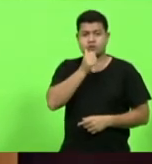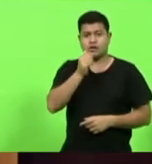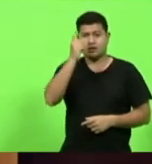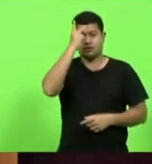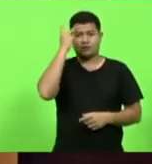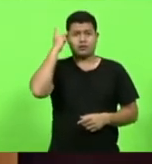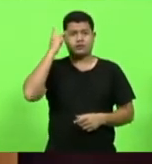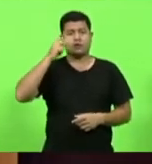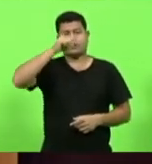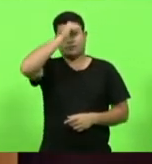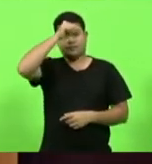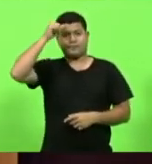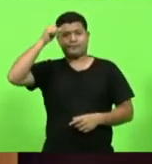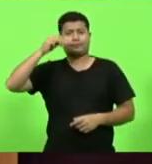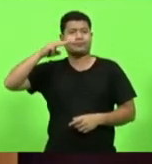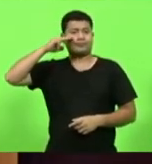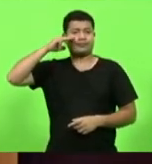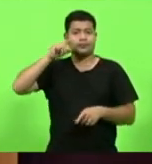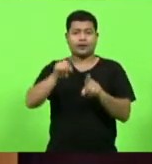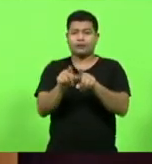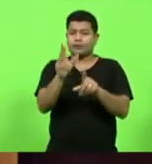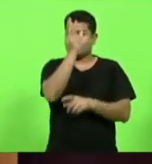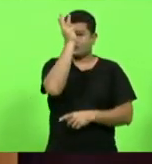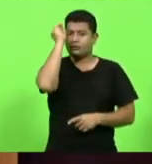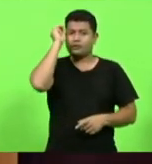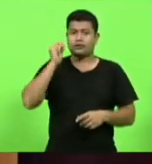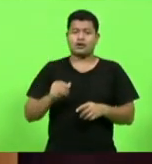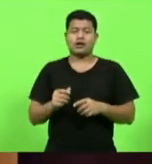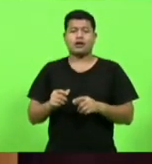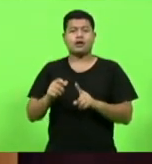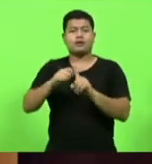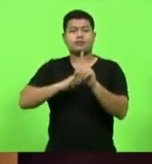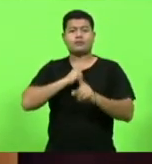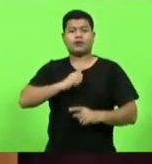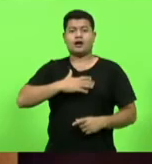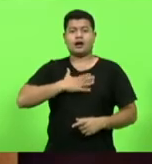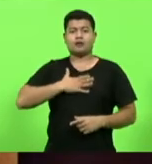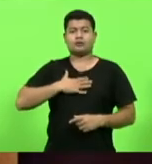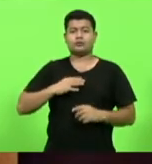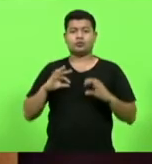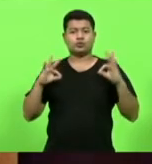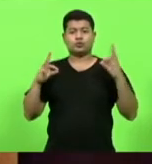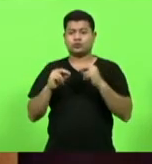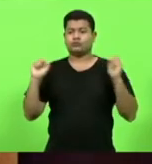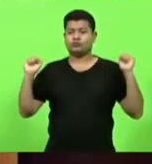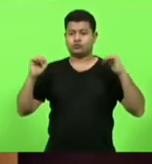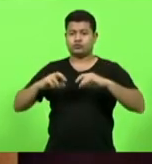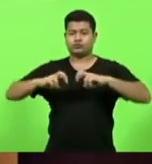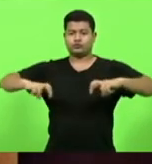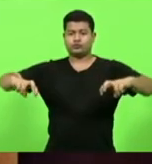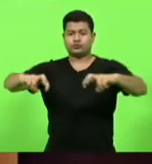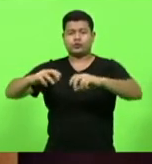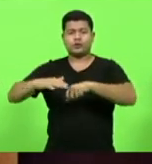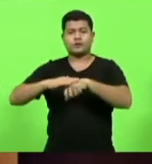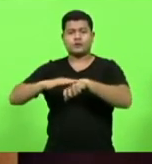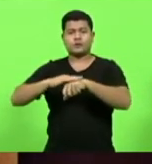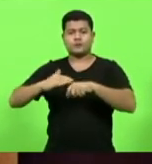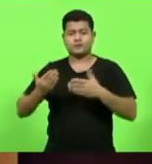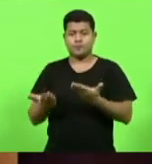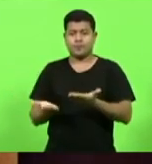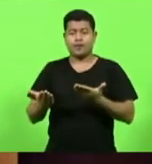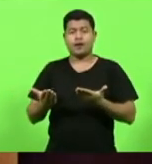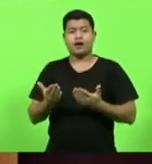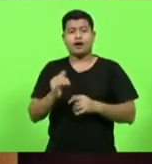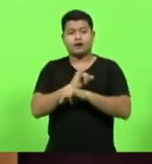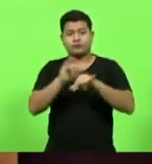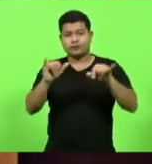Dirce, Marlene e Luciane. Em agosto, todas nós faremos uma mesa redonda. Informo que o evento é